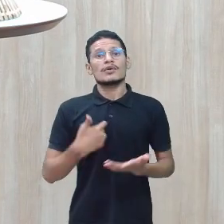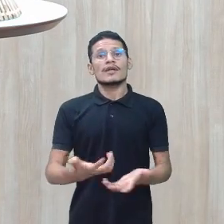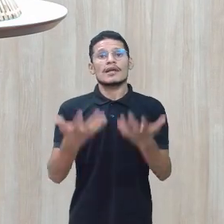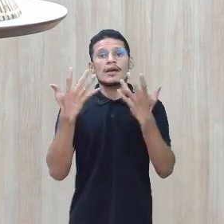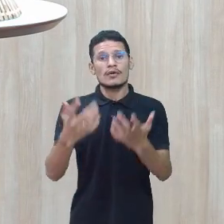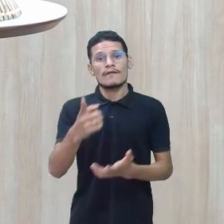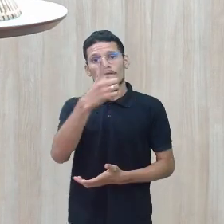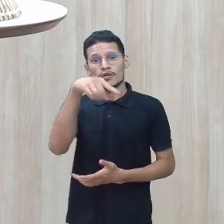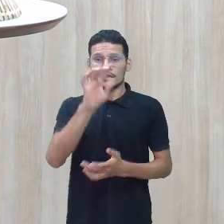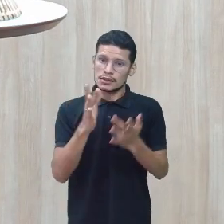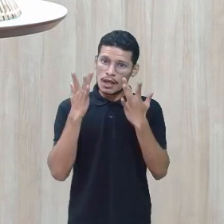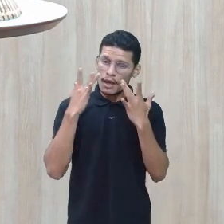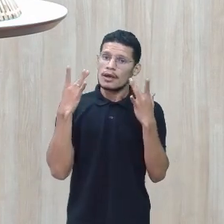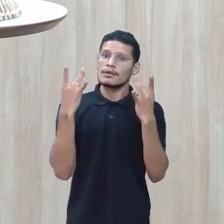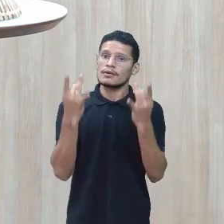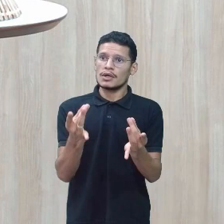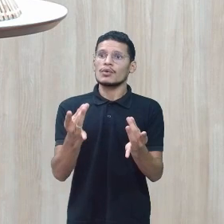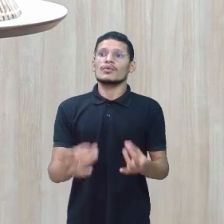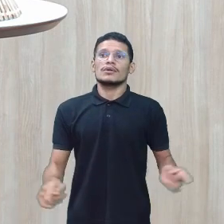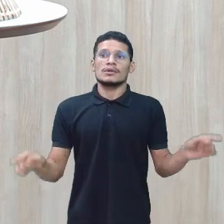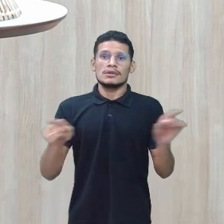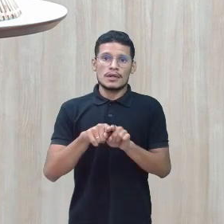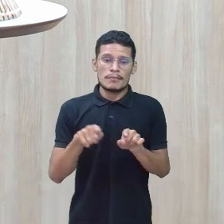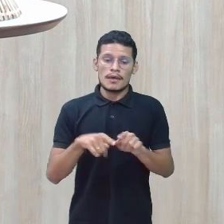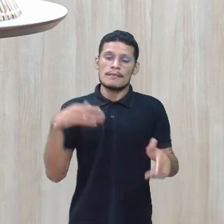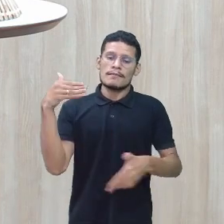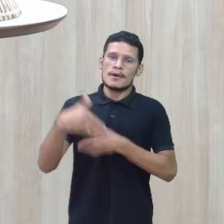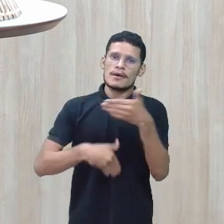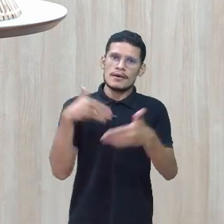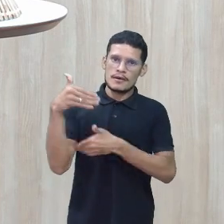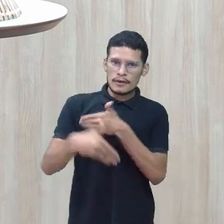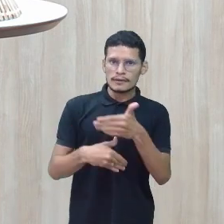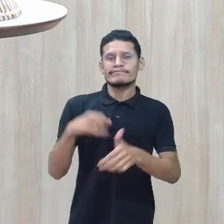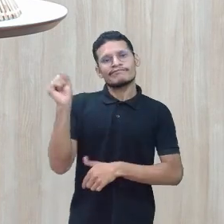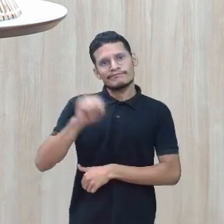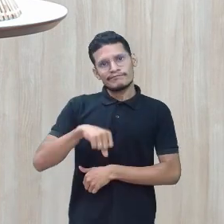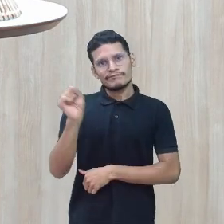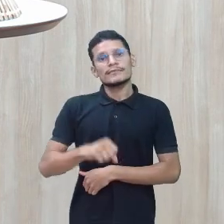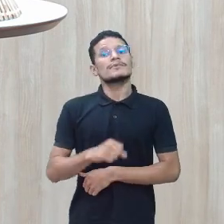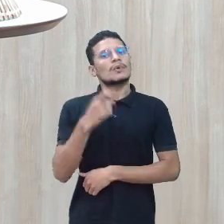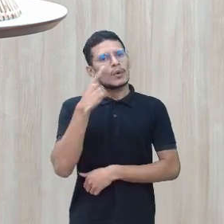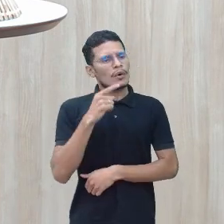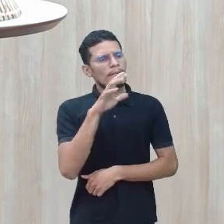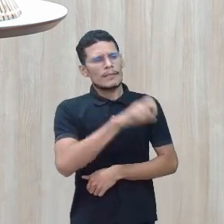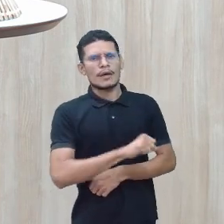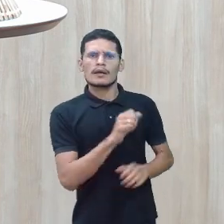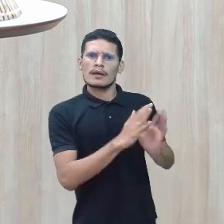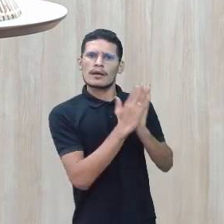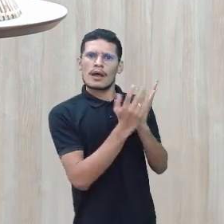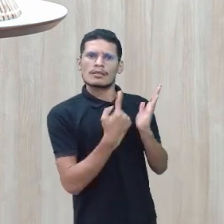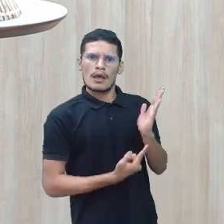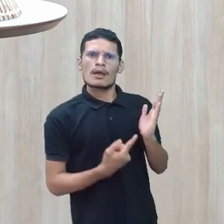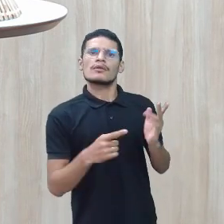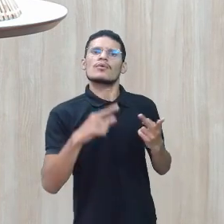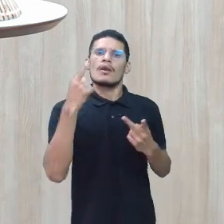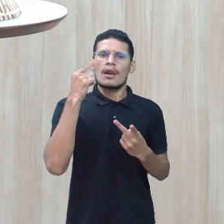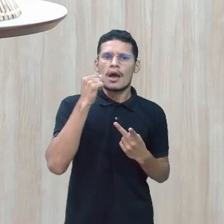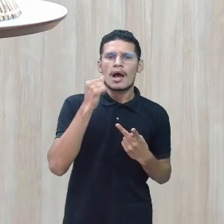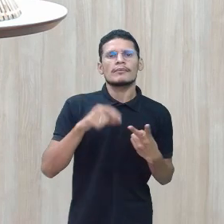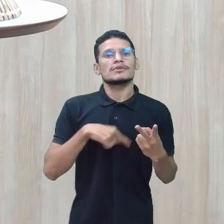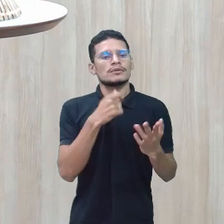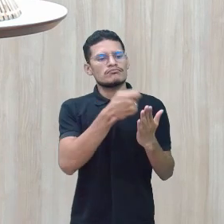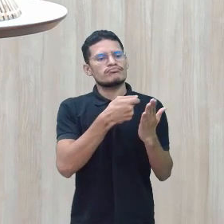tenham atenção e também participação. Peguem seu caderno, um lápis, façam